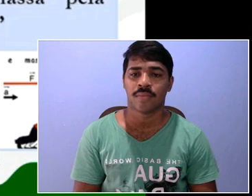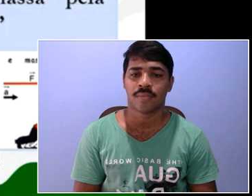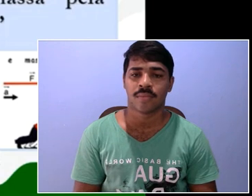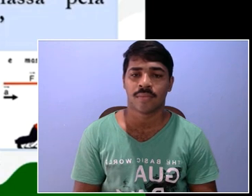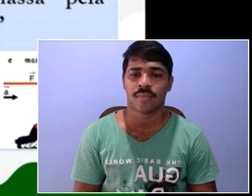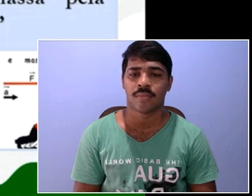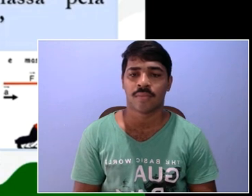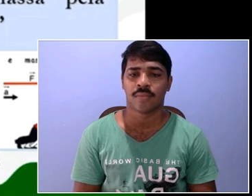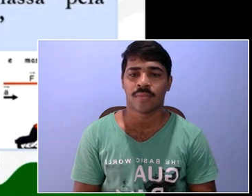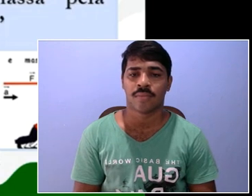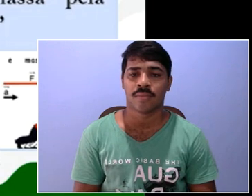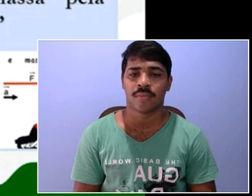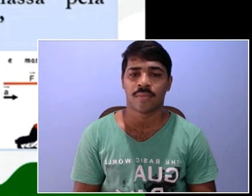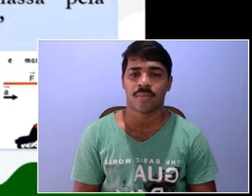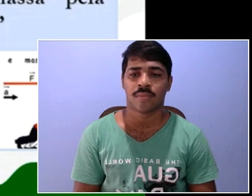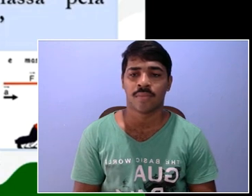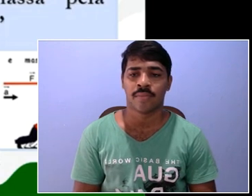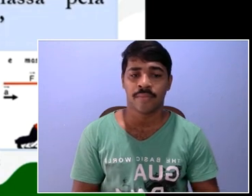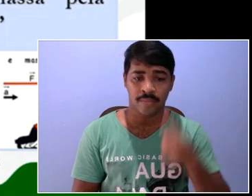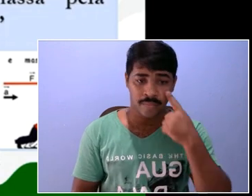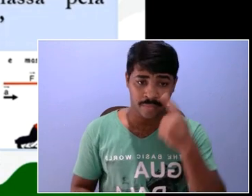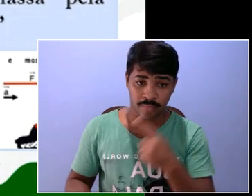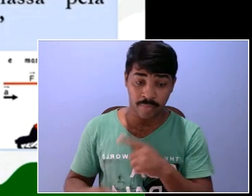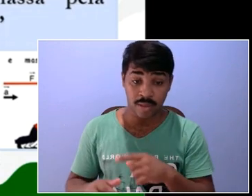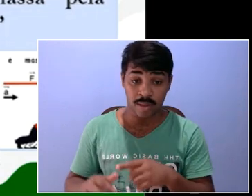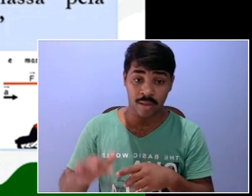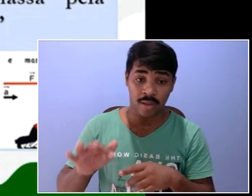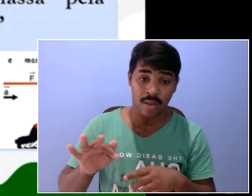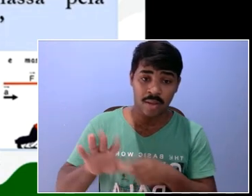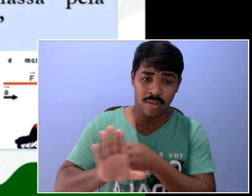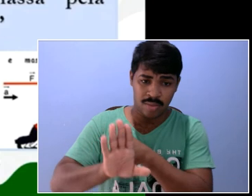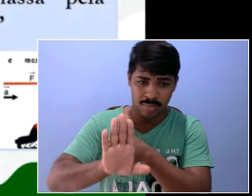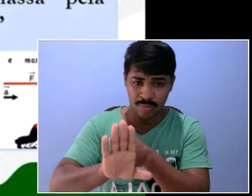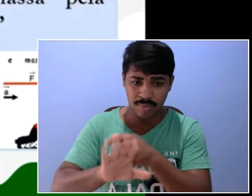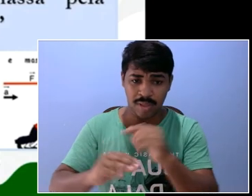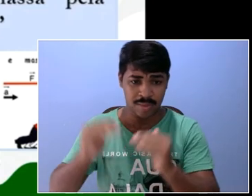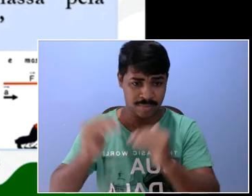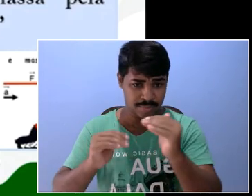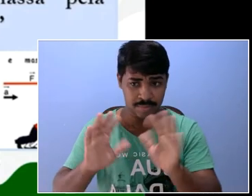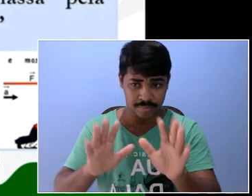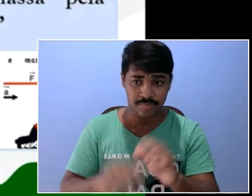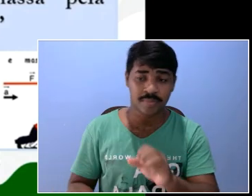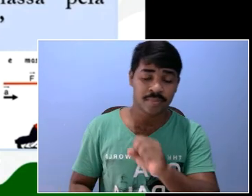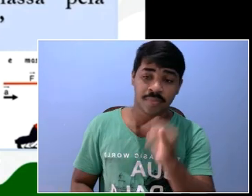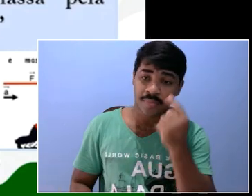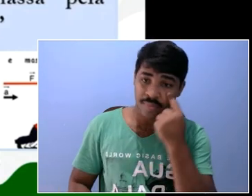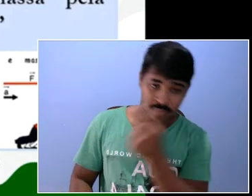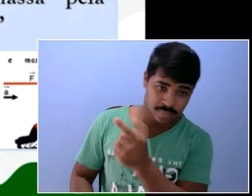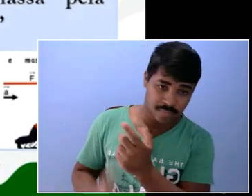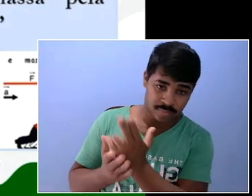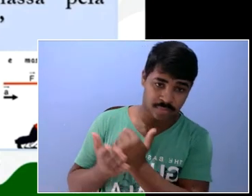aplicação da força. Então, a força variável e massa constante. Nós vimos aqui um exemplo. Quando eu aplico uma